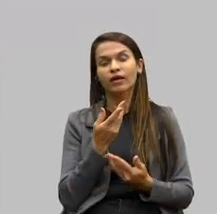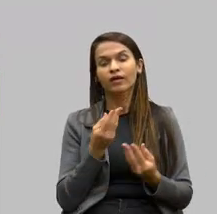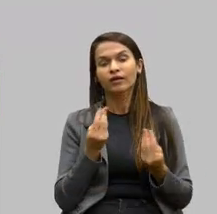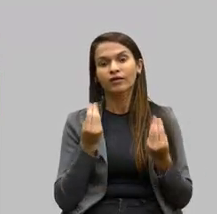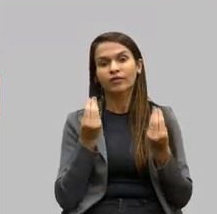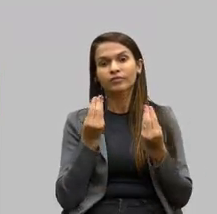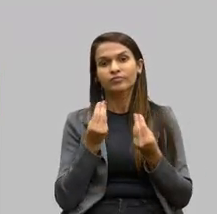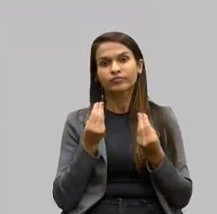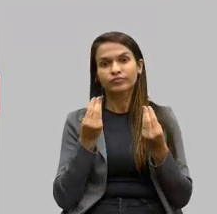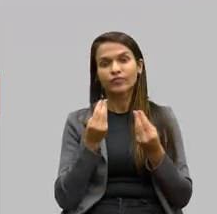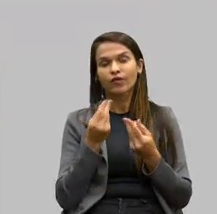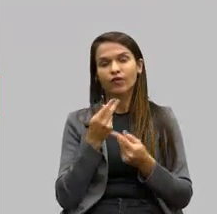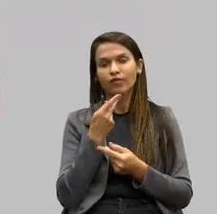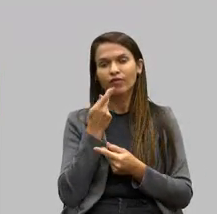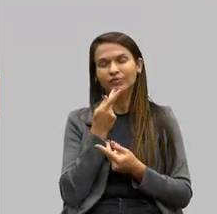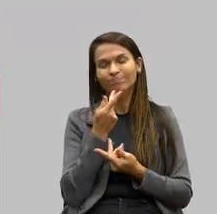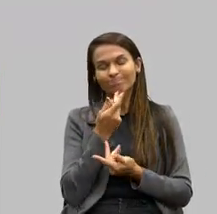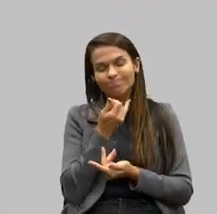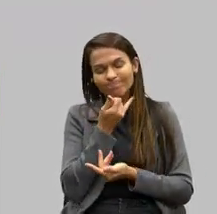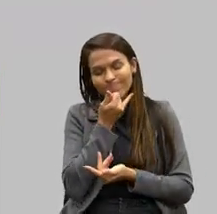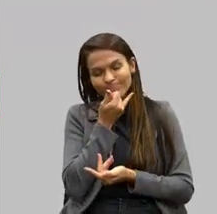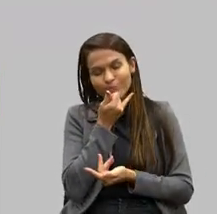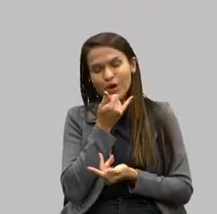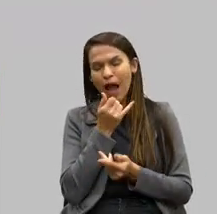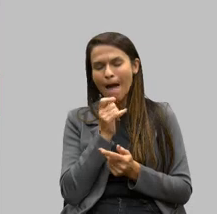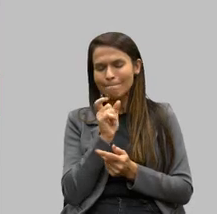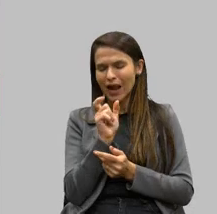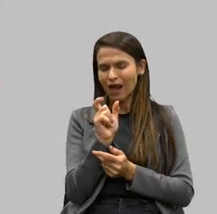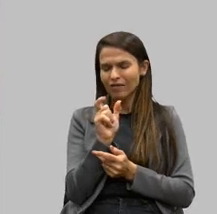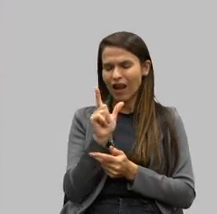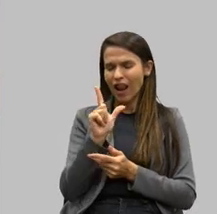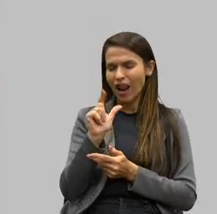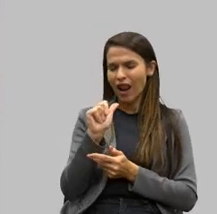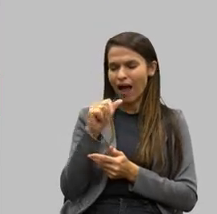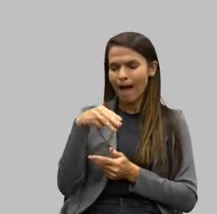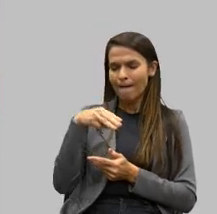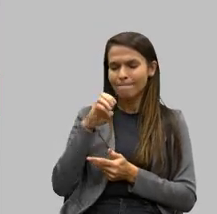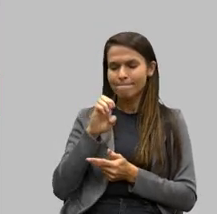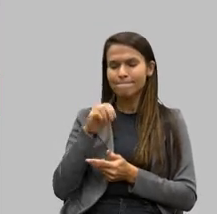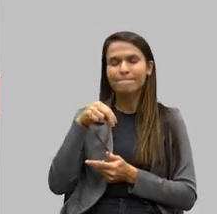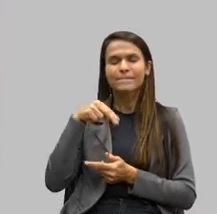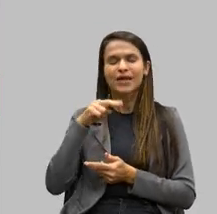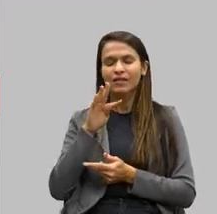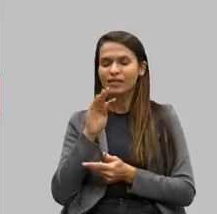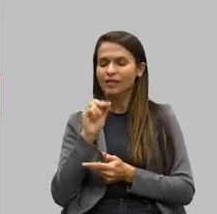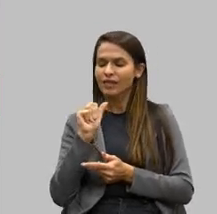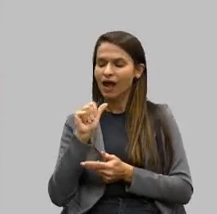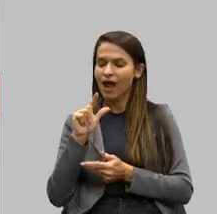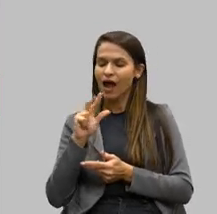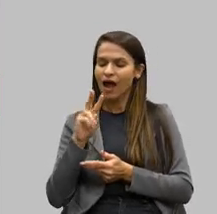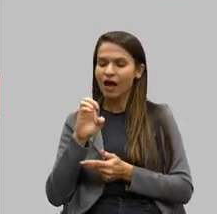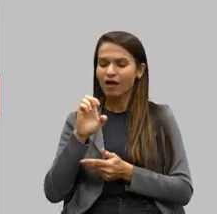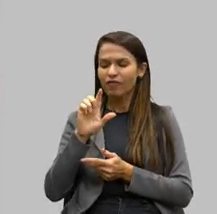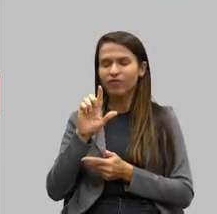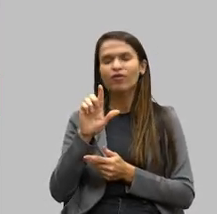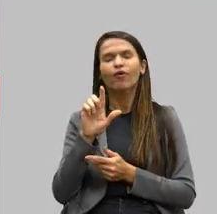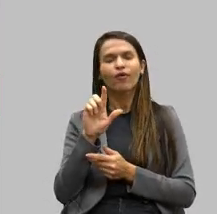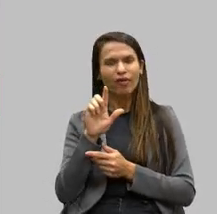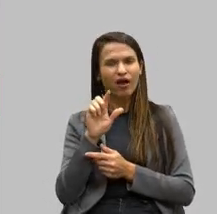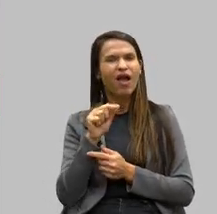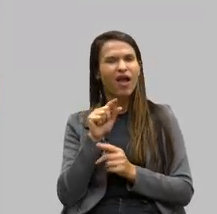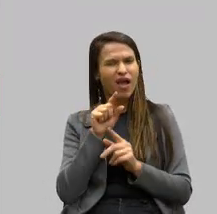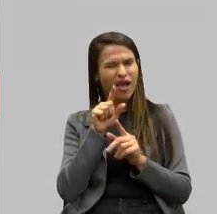eu vou dizer lamentável, mas a palavra não é lamentável. É muito crítico e